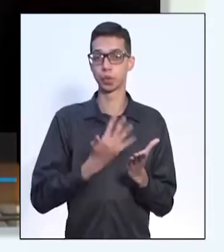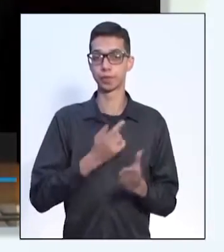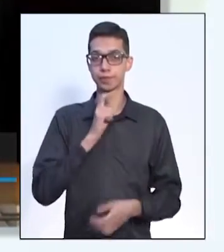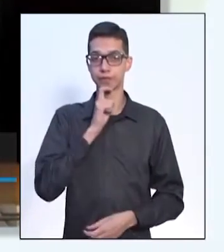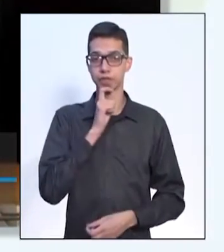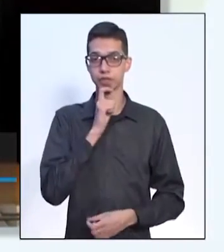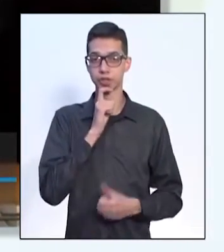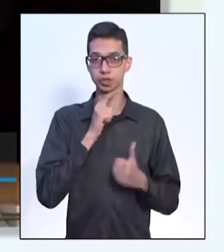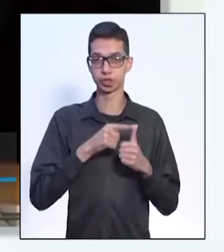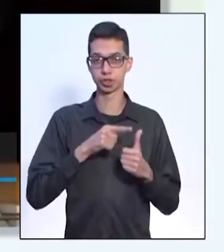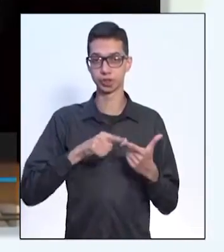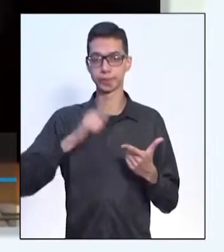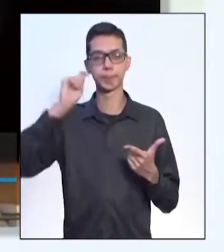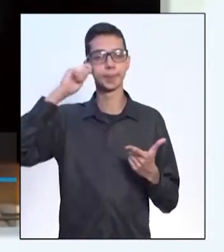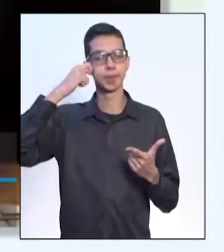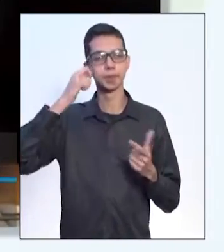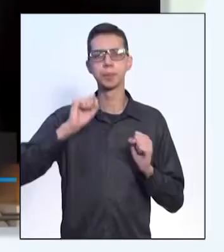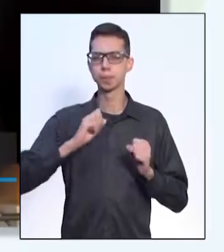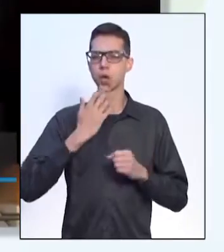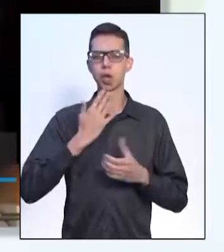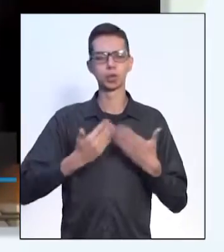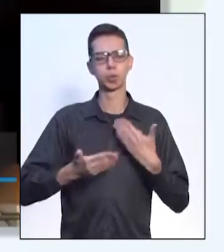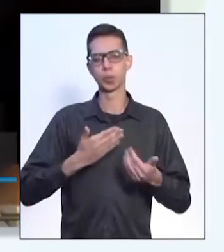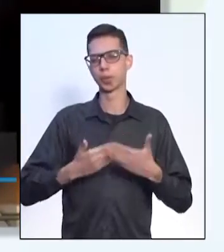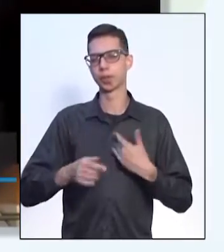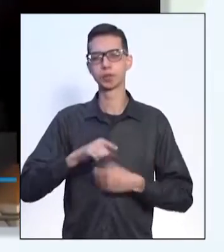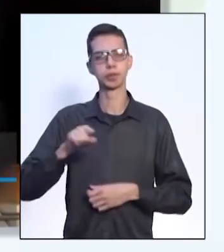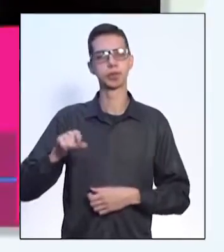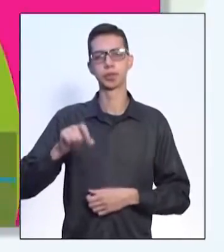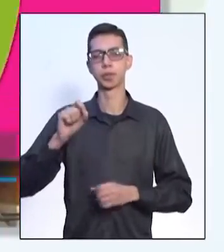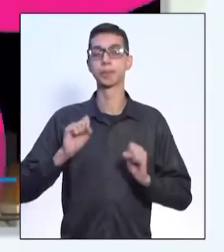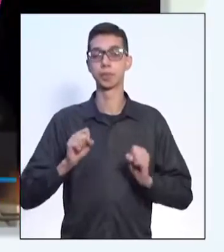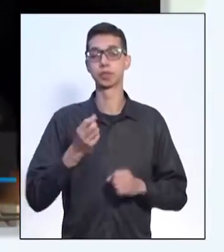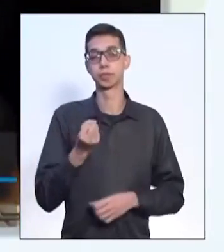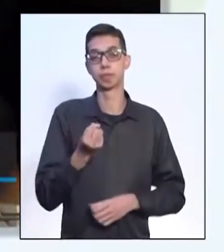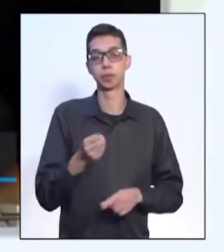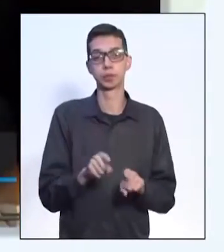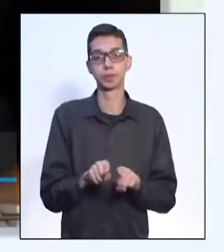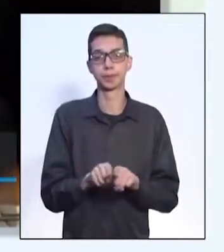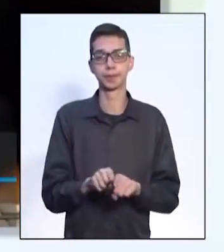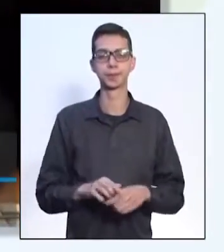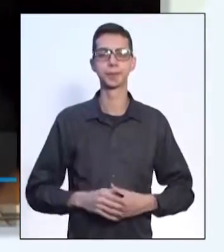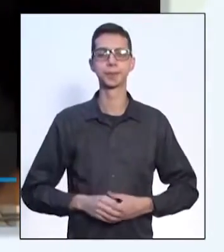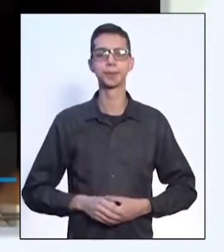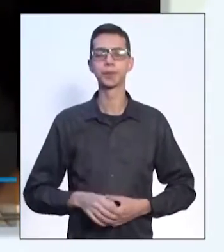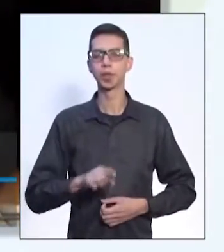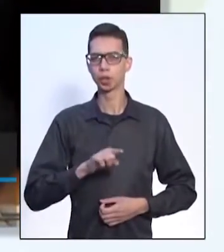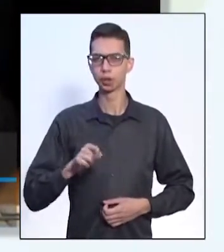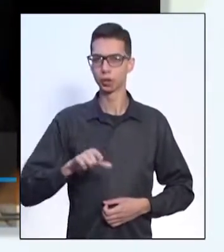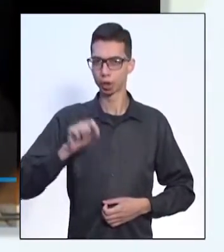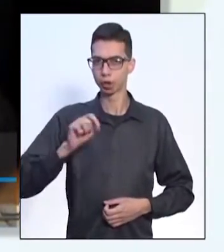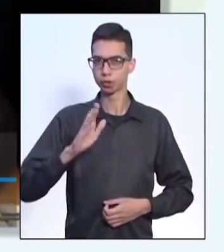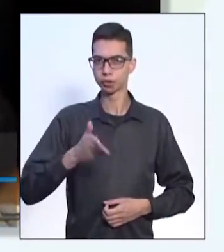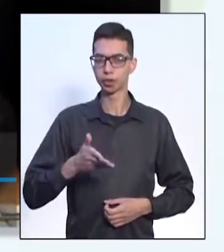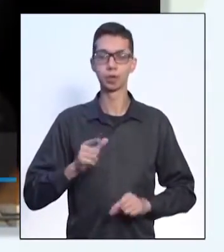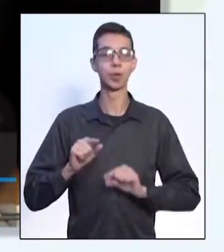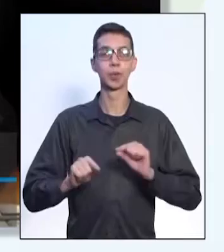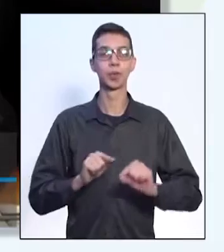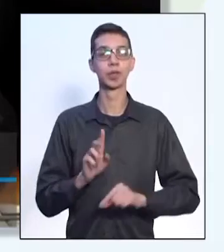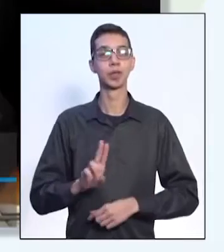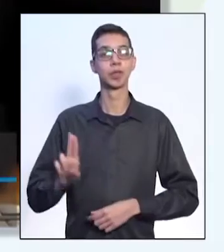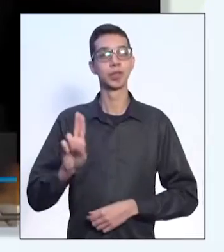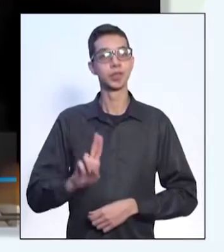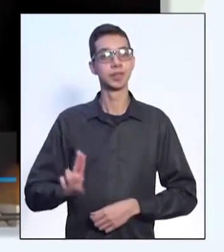folha preta, mas poderia ser de qualquer cor, também poderia ser uma folha em branco. Já escolheram o que vocês vão hackear na sua